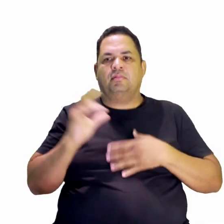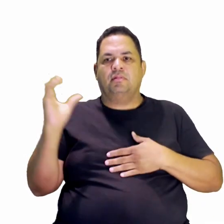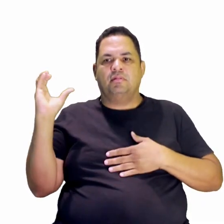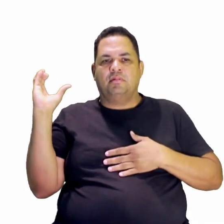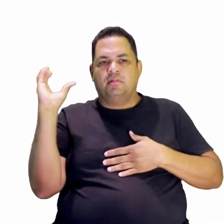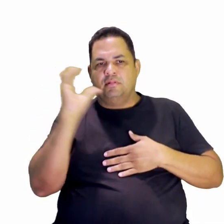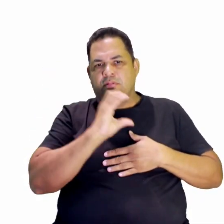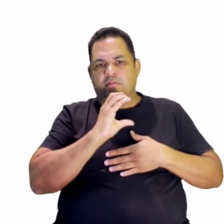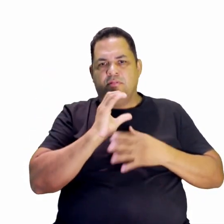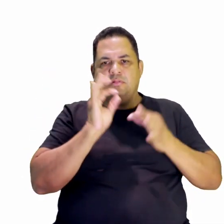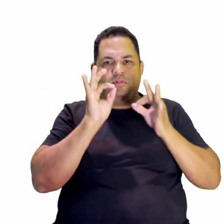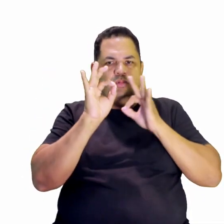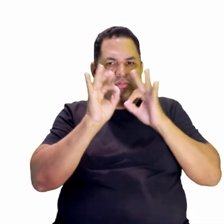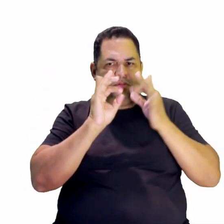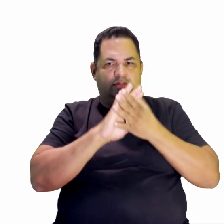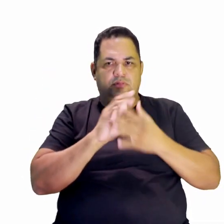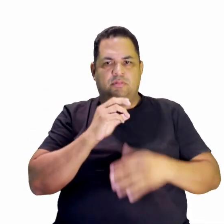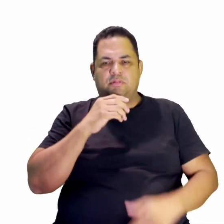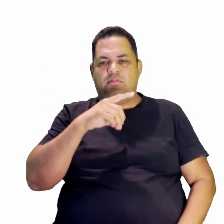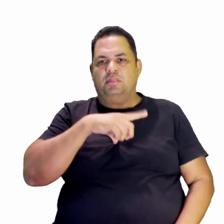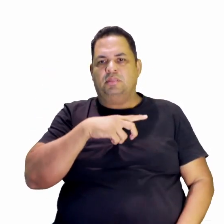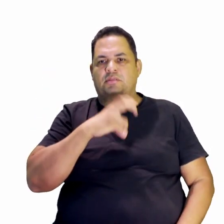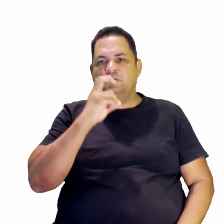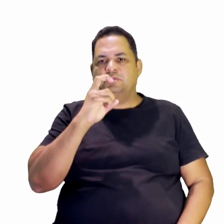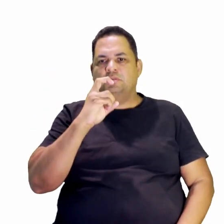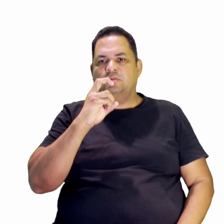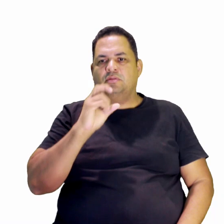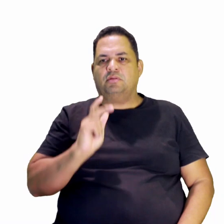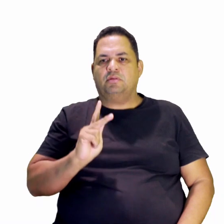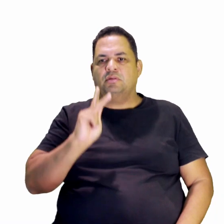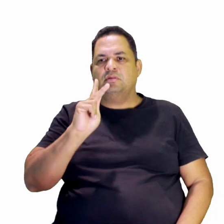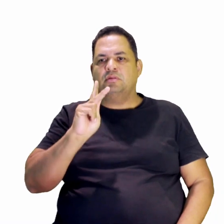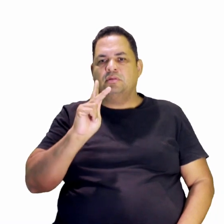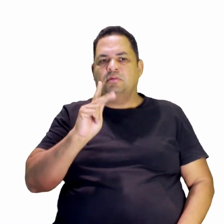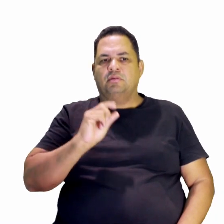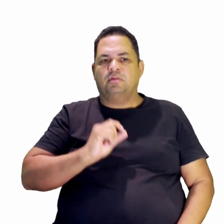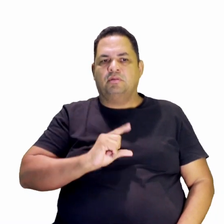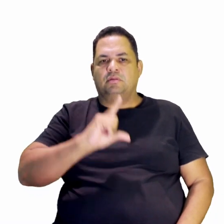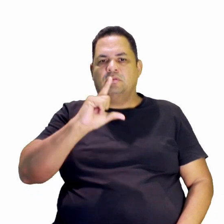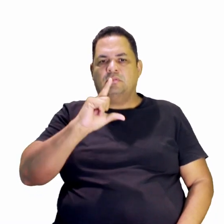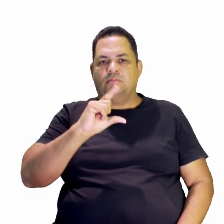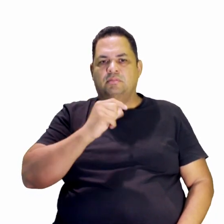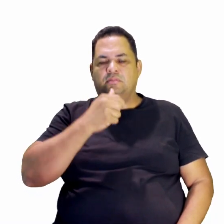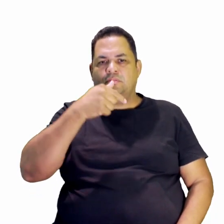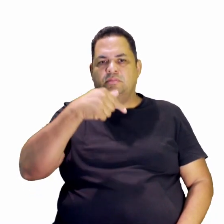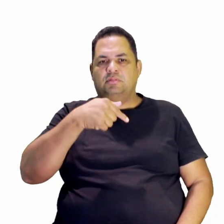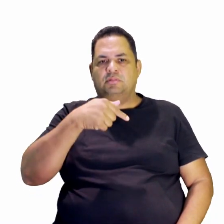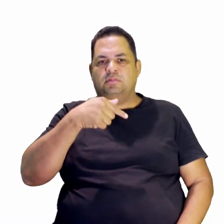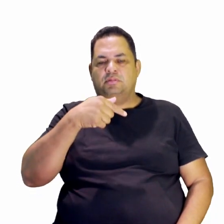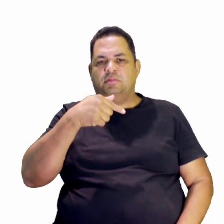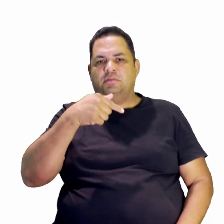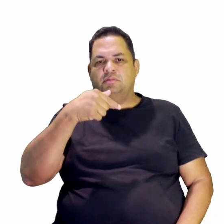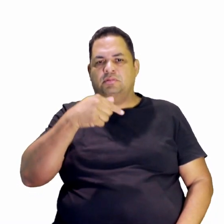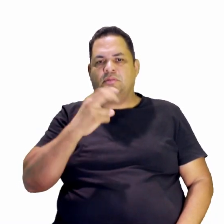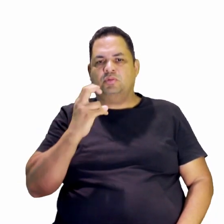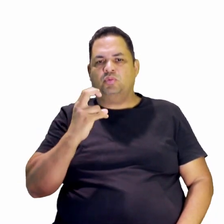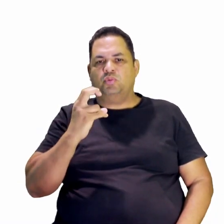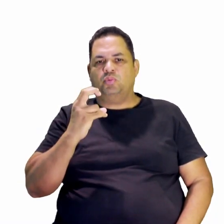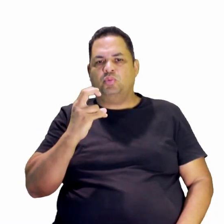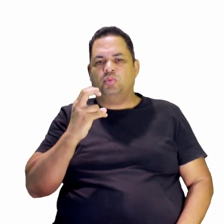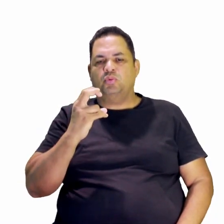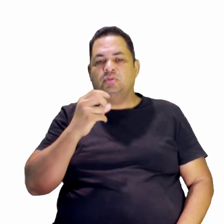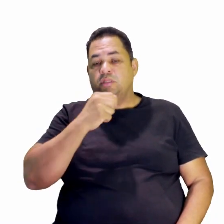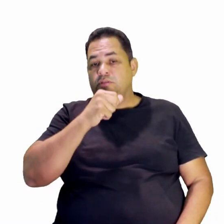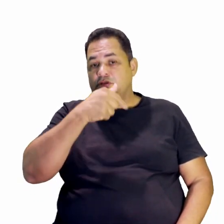uma partícula que tem 5 kg de massa aumenta uniformemente de 72 km